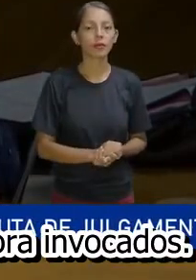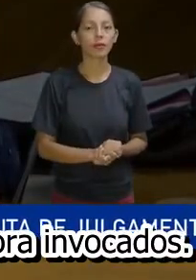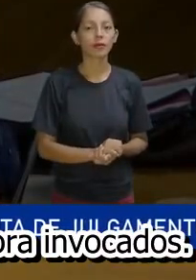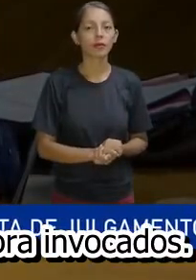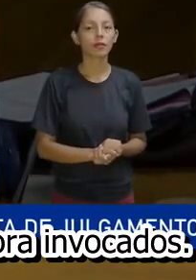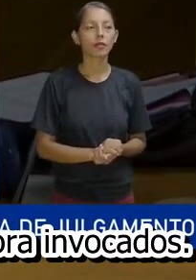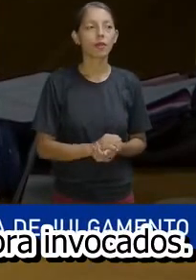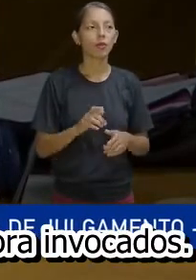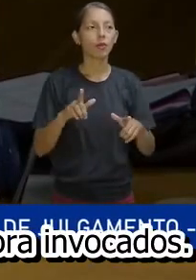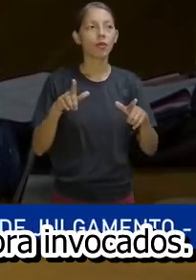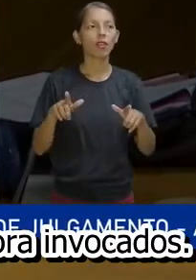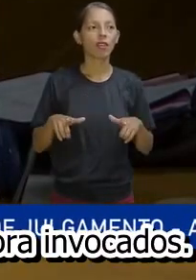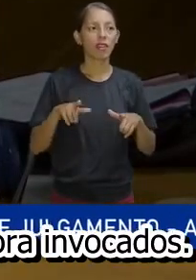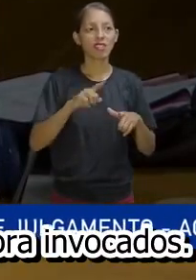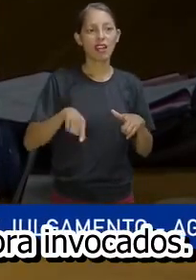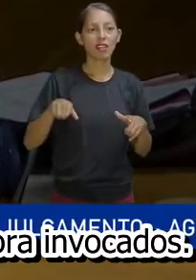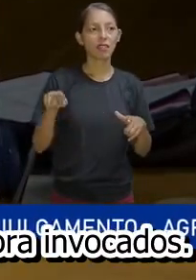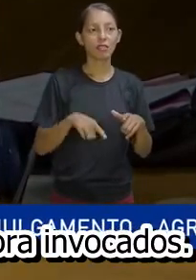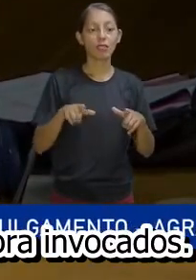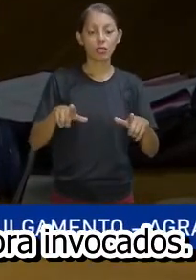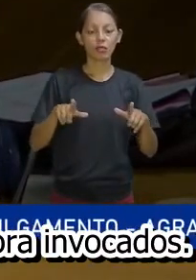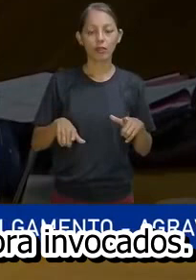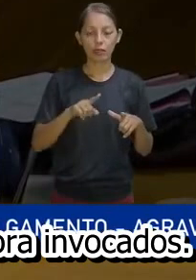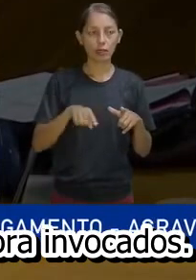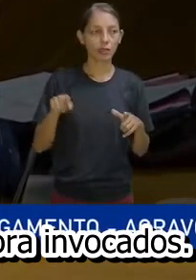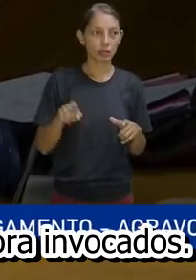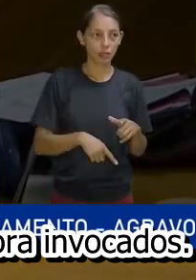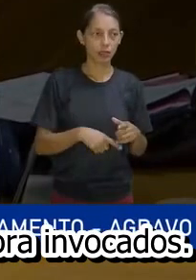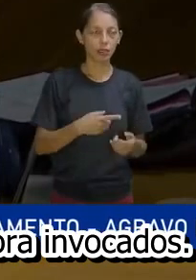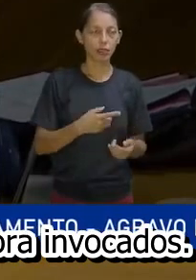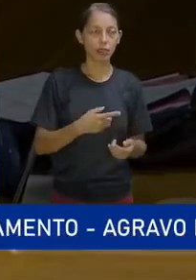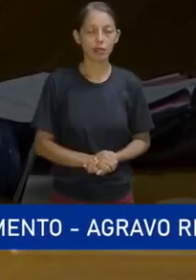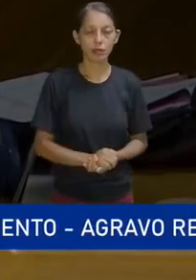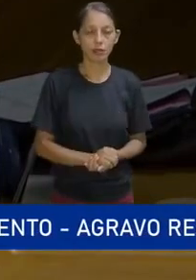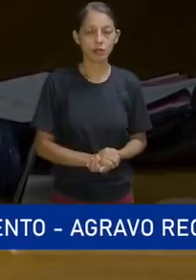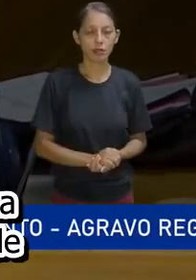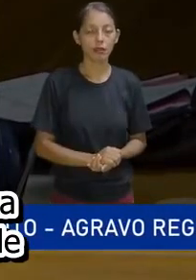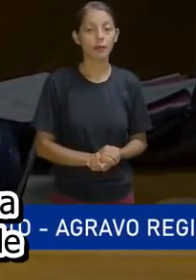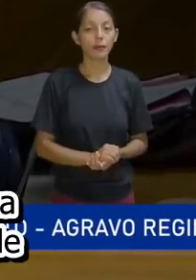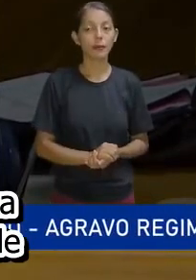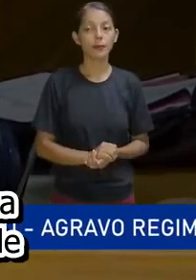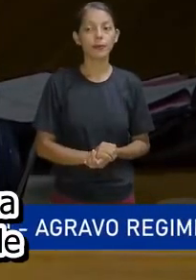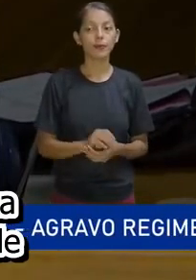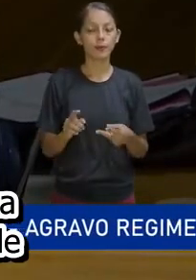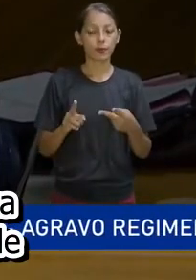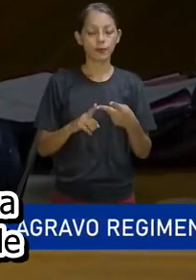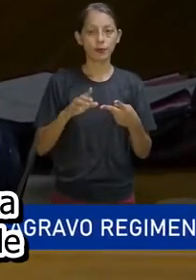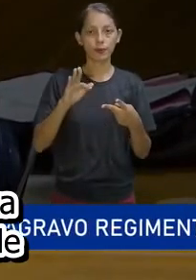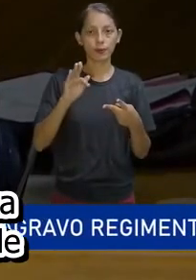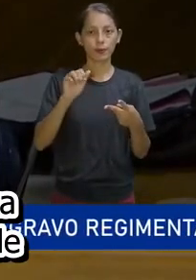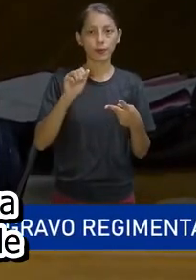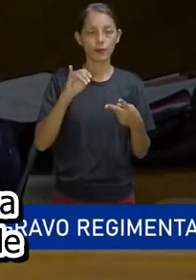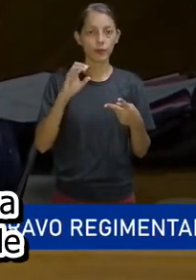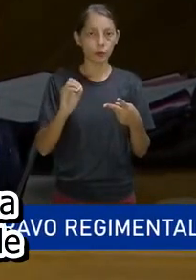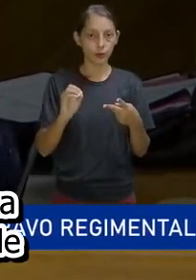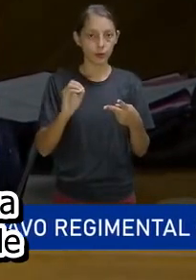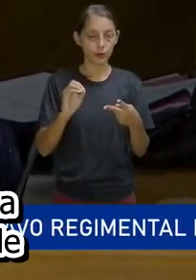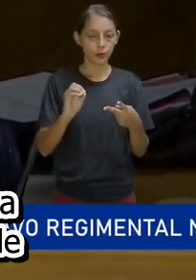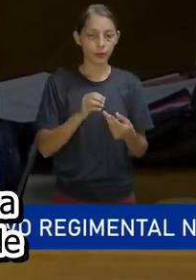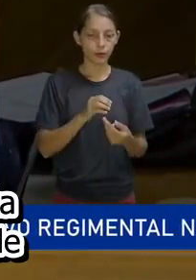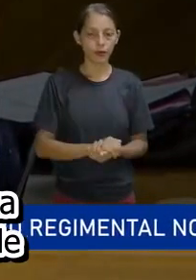seja cassada esta decisão pelos fundamentos ora invocados. Fábio Wilson Moreira Jucá, por sua